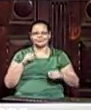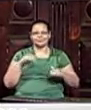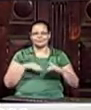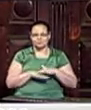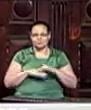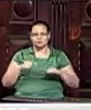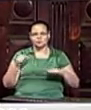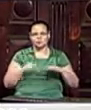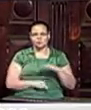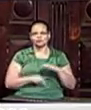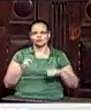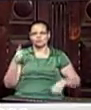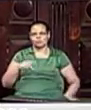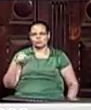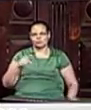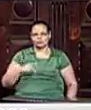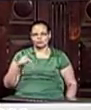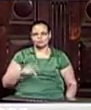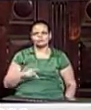E aí tivemos,